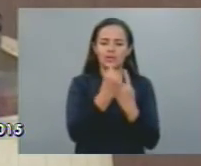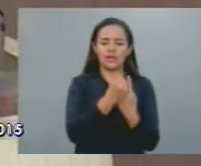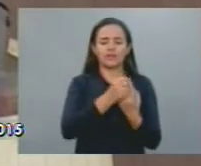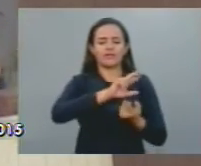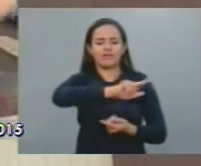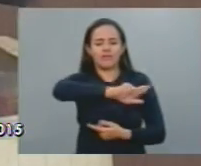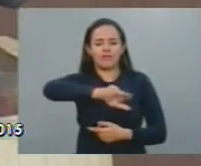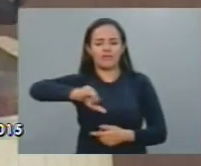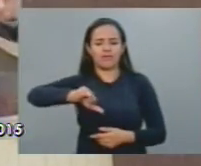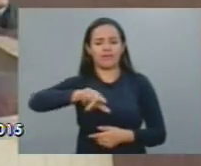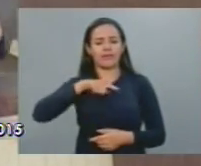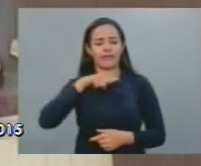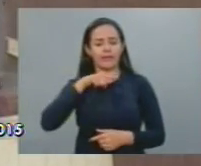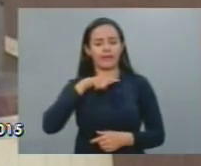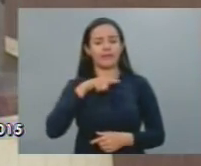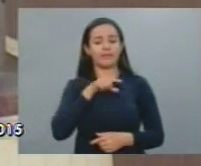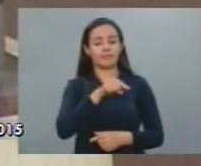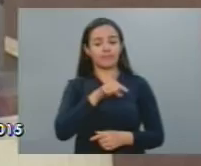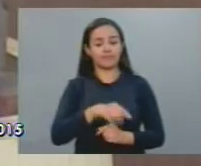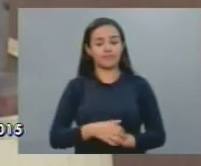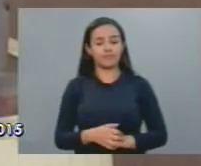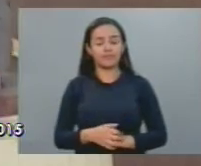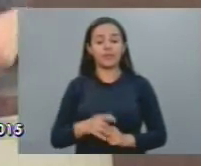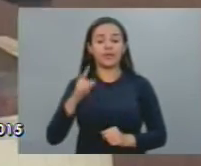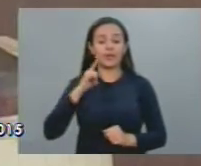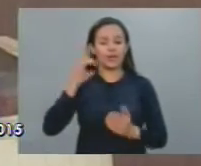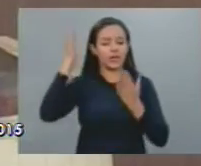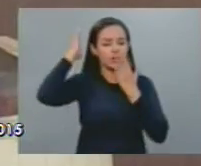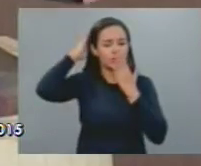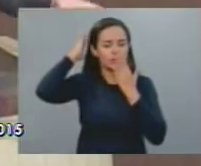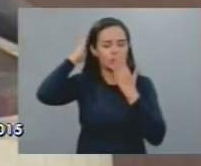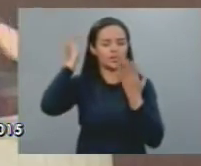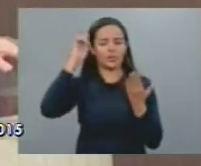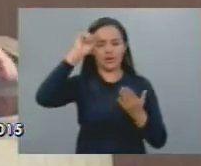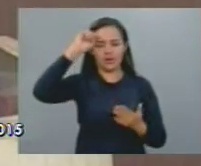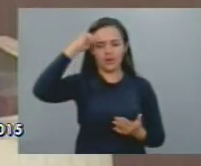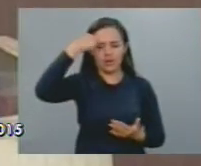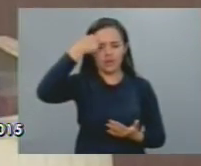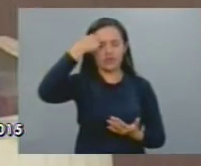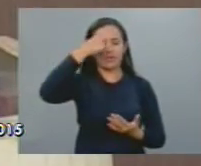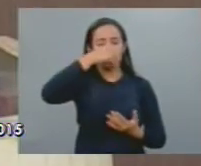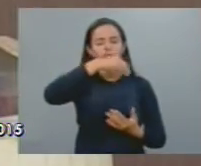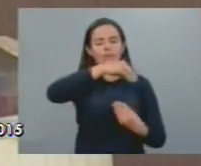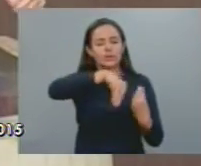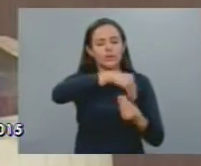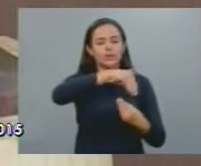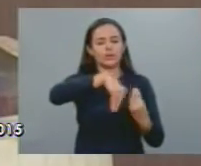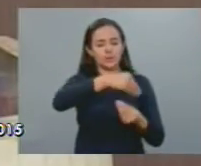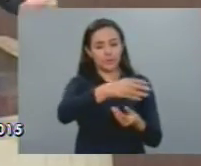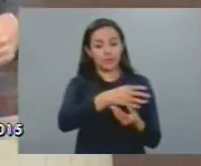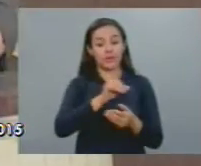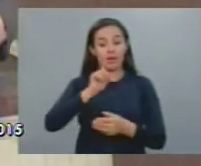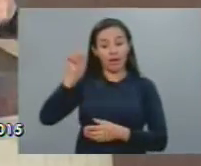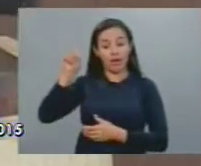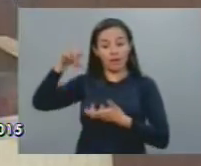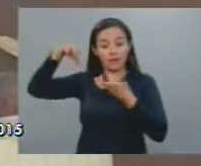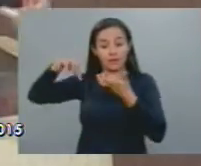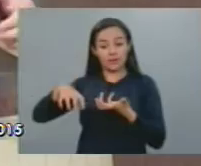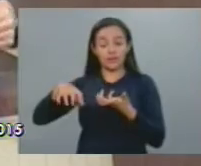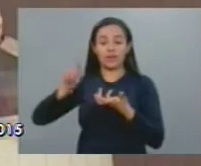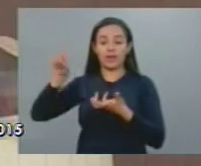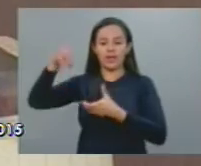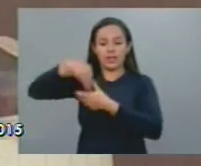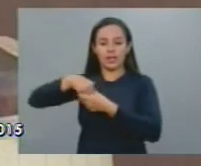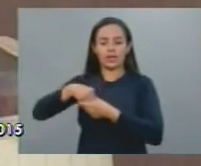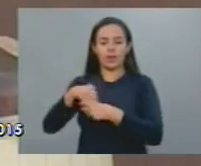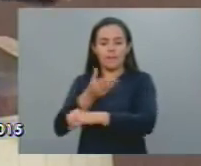diversa, ela é afro-ameríndia, nós temos um Congresso Nacional que é branco, masculino,